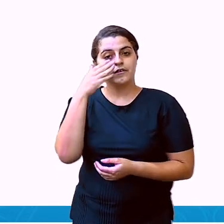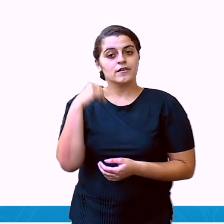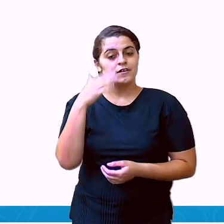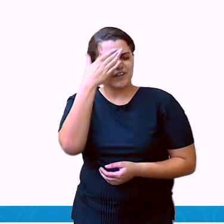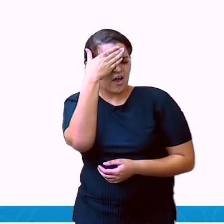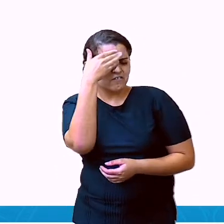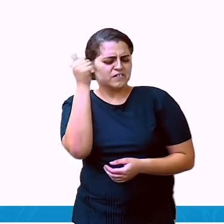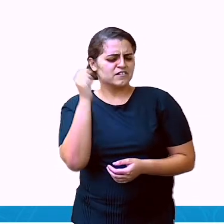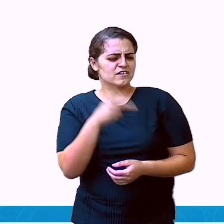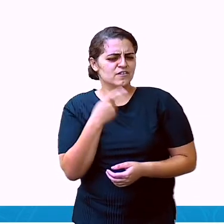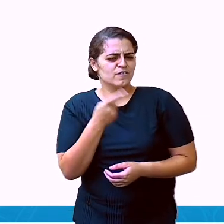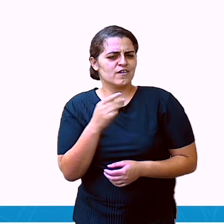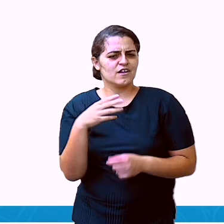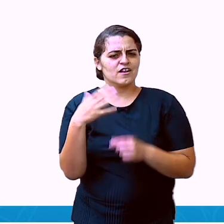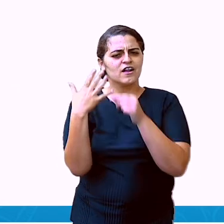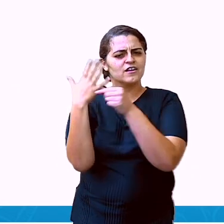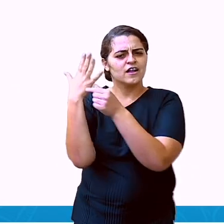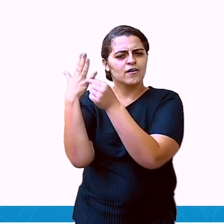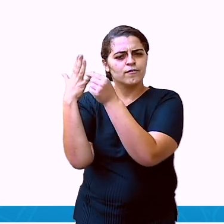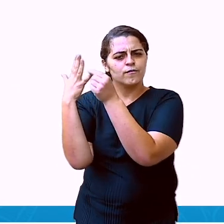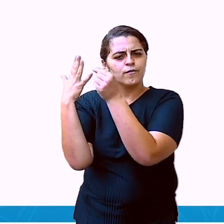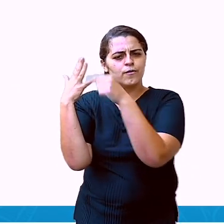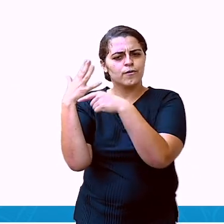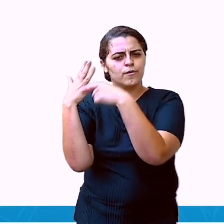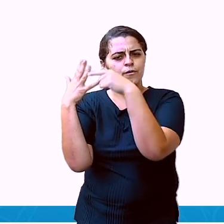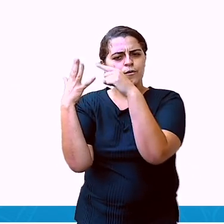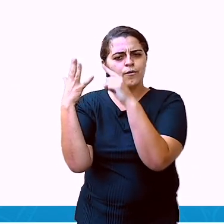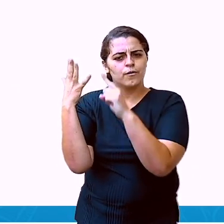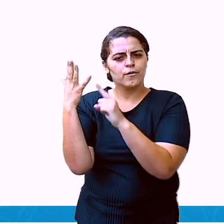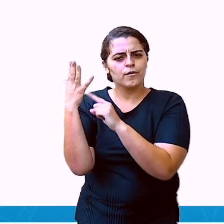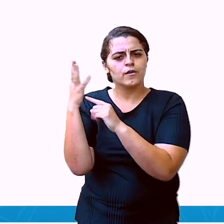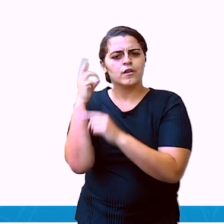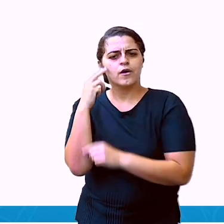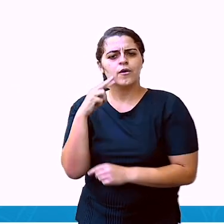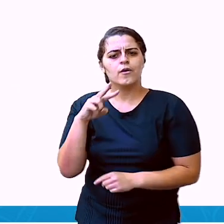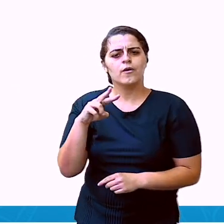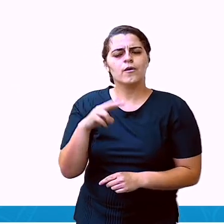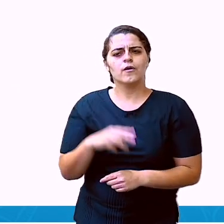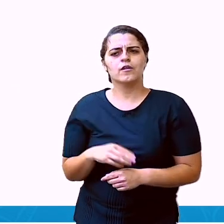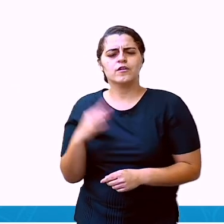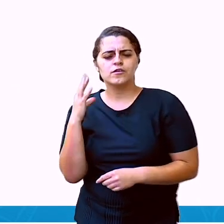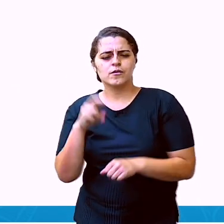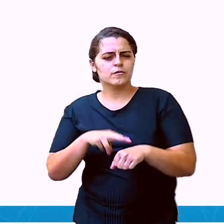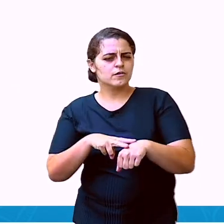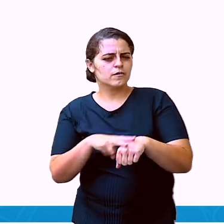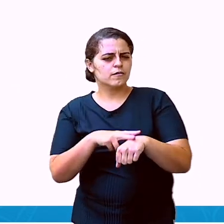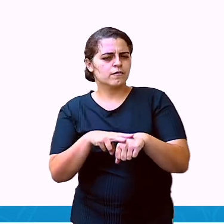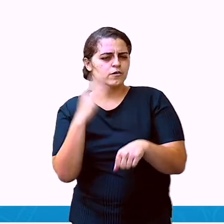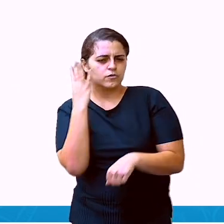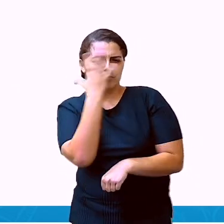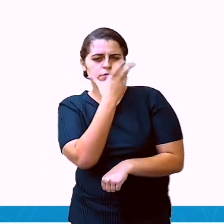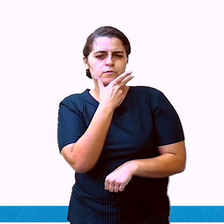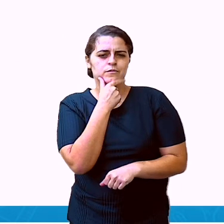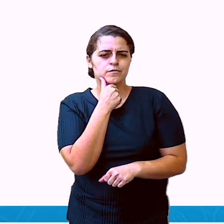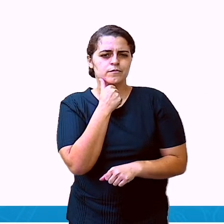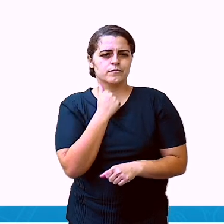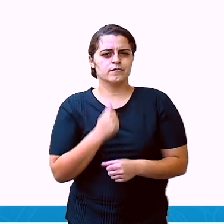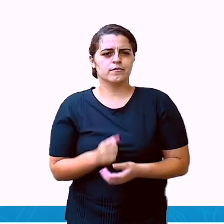Estava esquecendo de mostrar a folha da planta. Olhe as folhas como estão verdinhas e